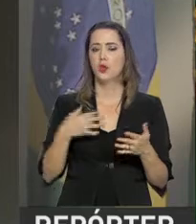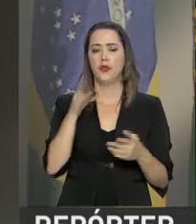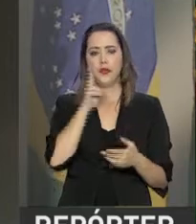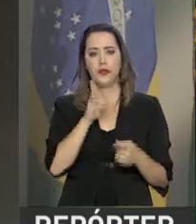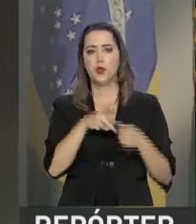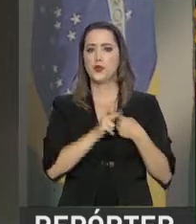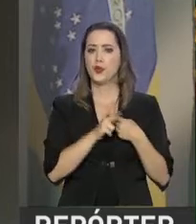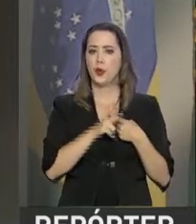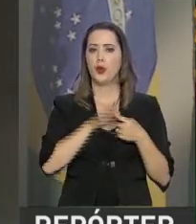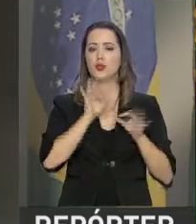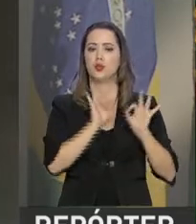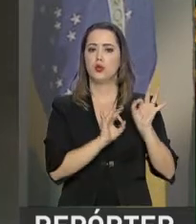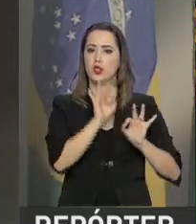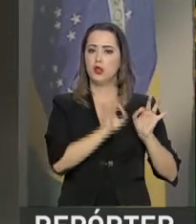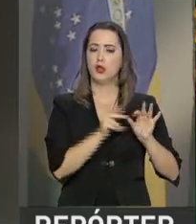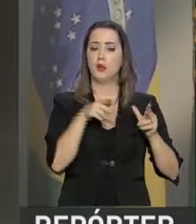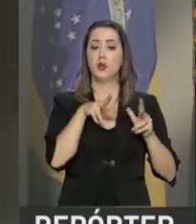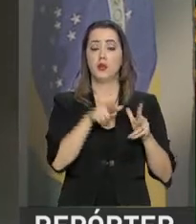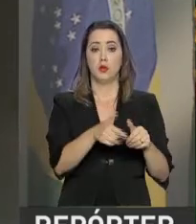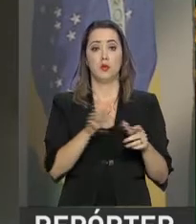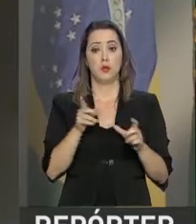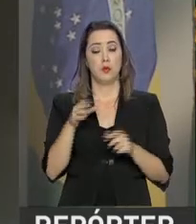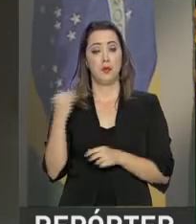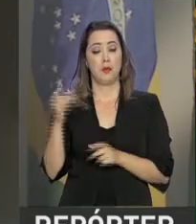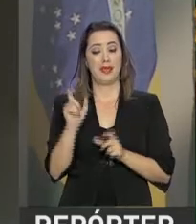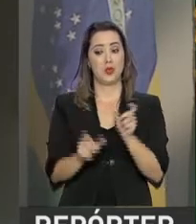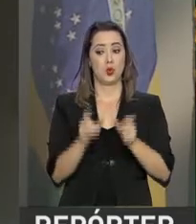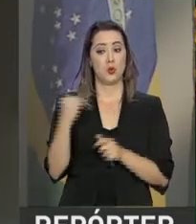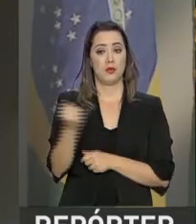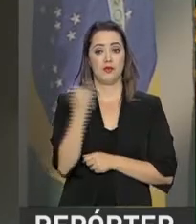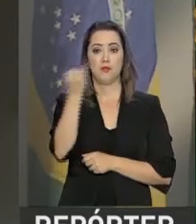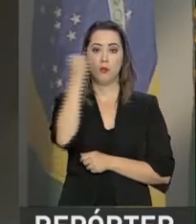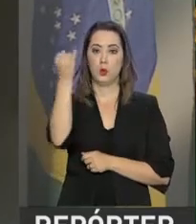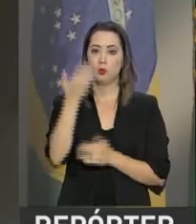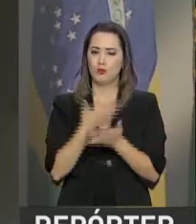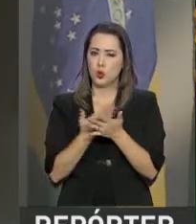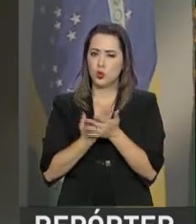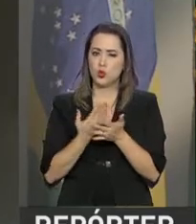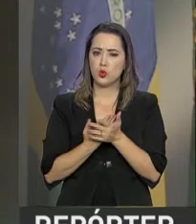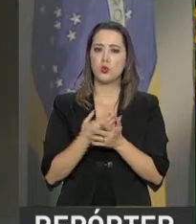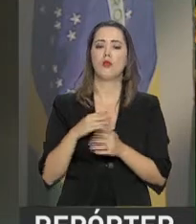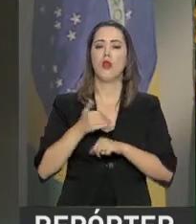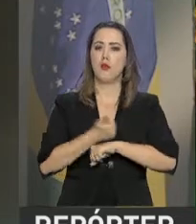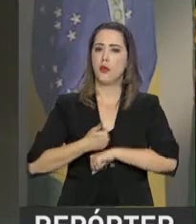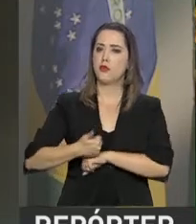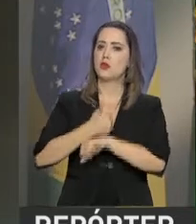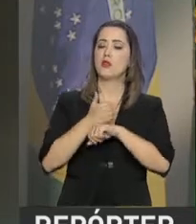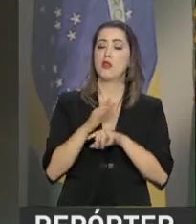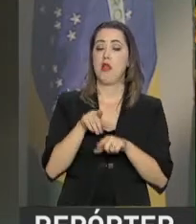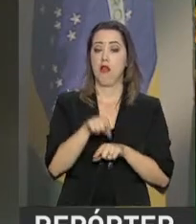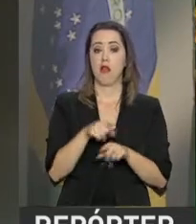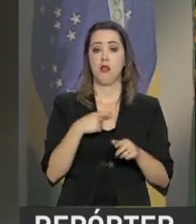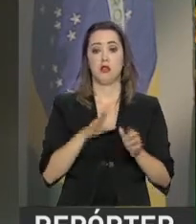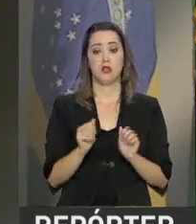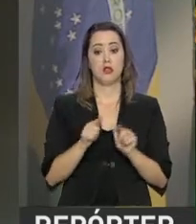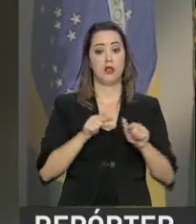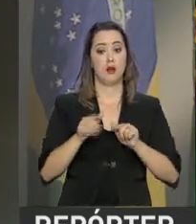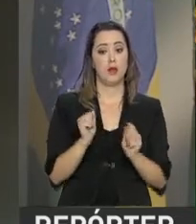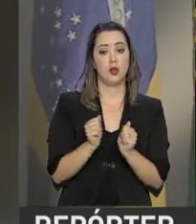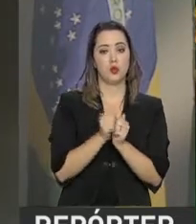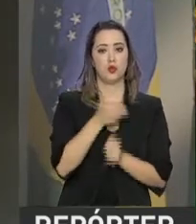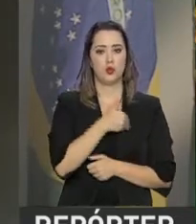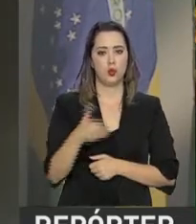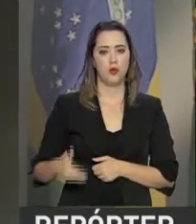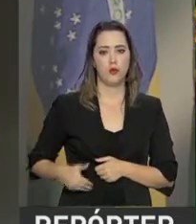examinado e reexaminado por grandes juristas nacionais e especialistas dessa área, que trabalharam juntamente com o